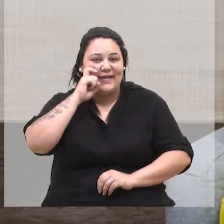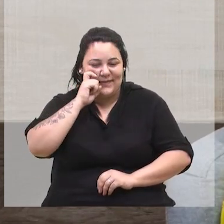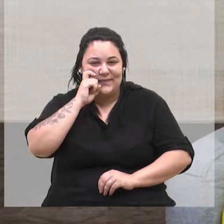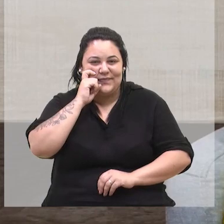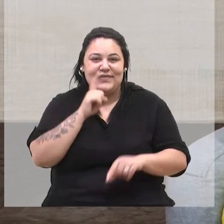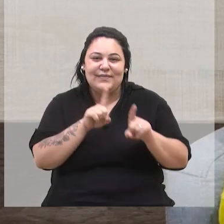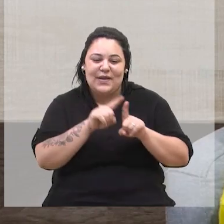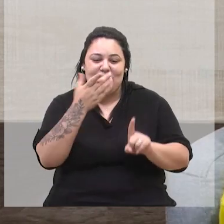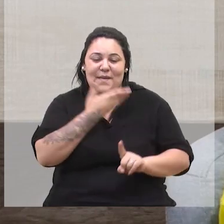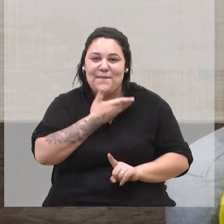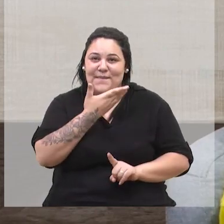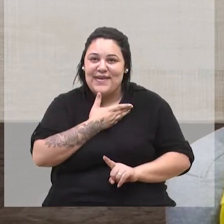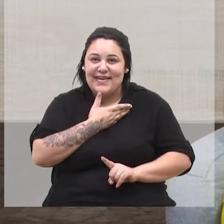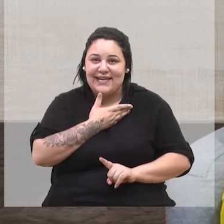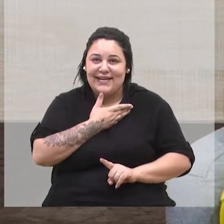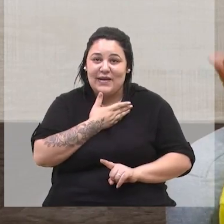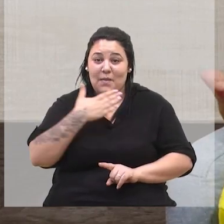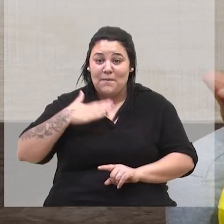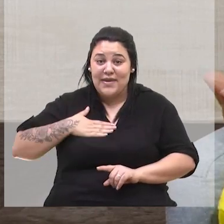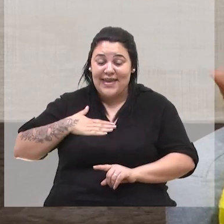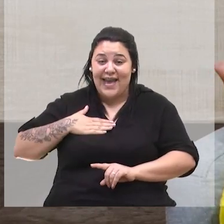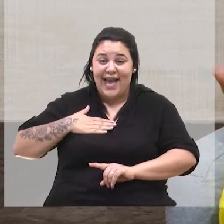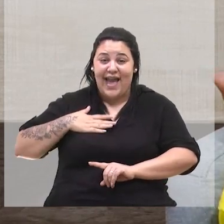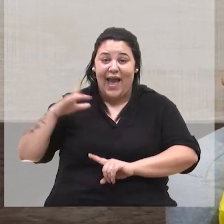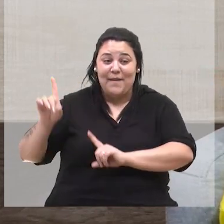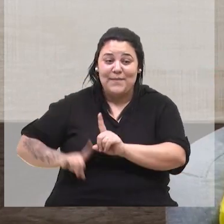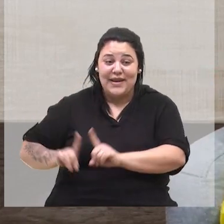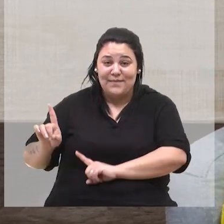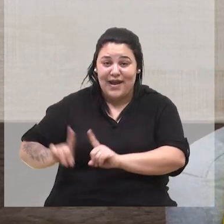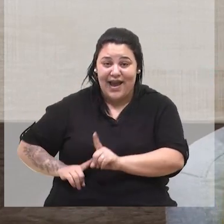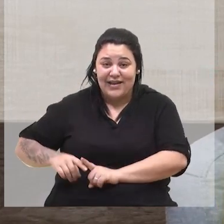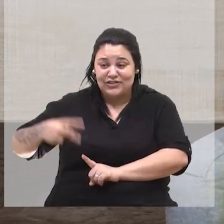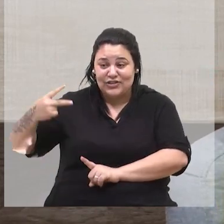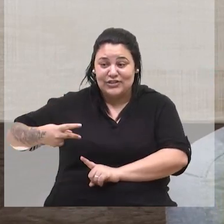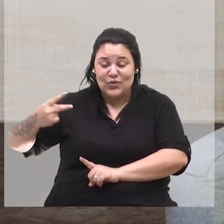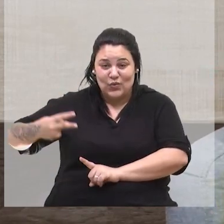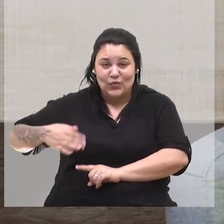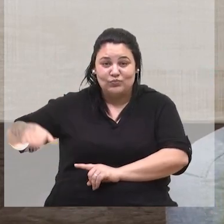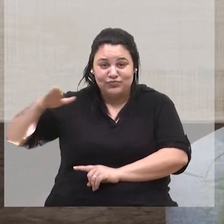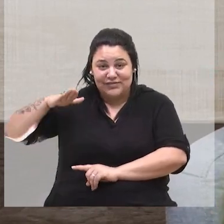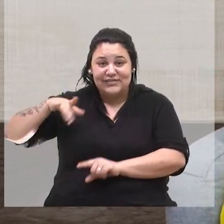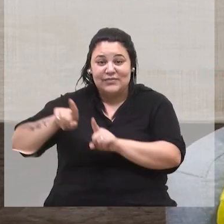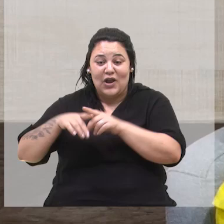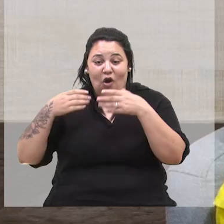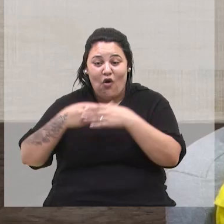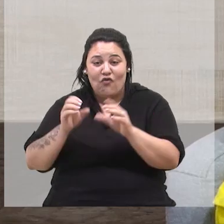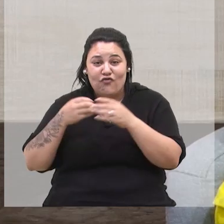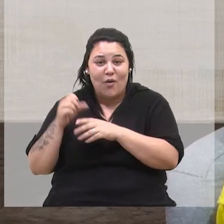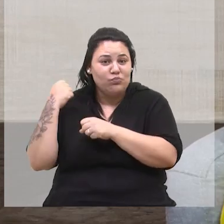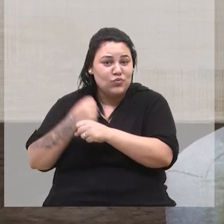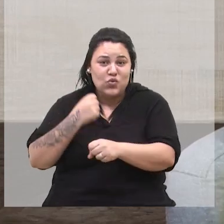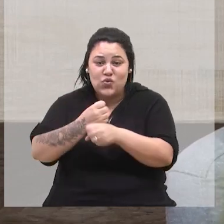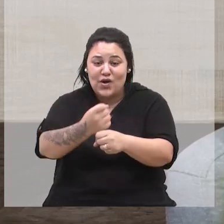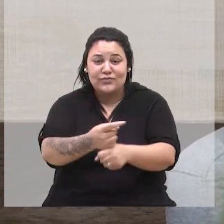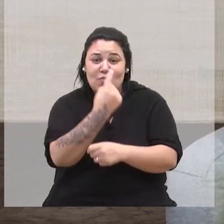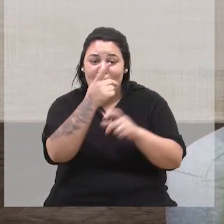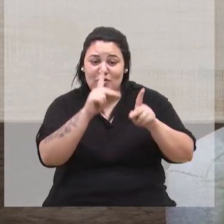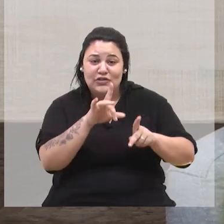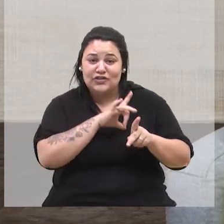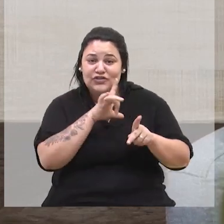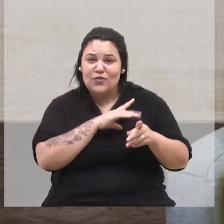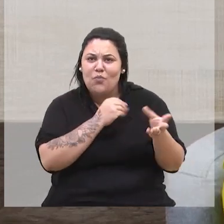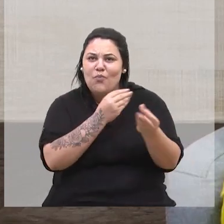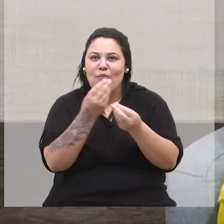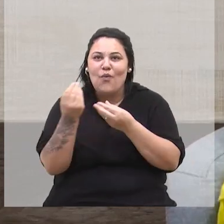minha amiga e vizinha de infância, minha prima, em 2º grau, e convivemos muitos anos, e foi uma das pessoas com